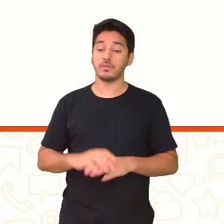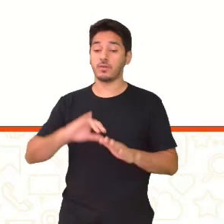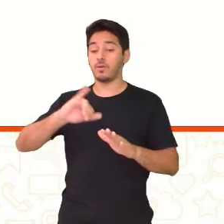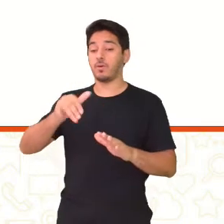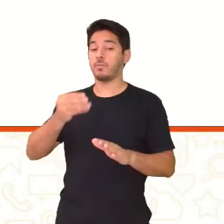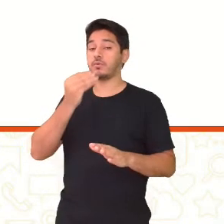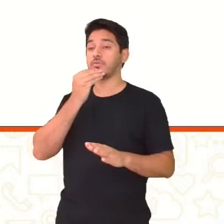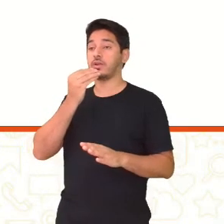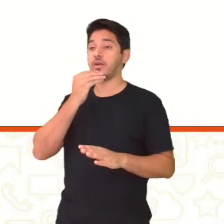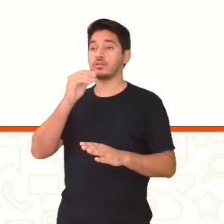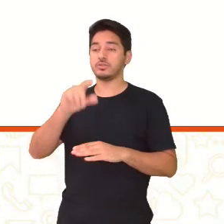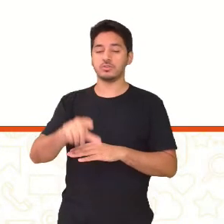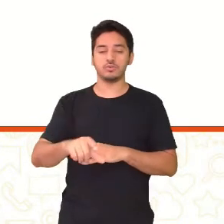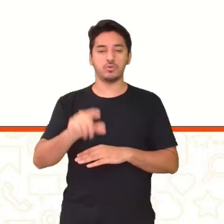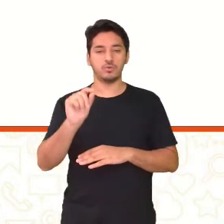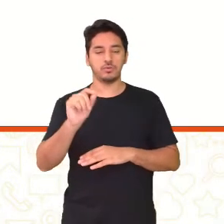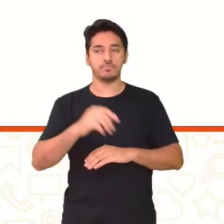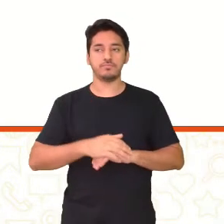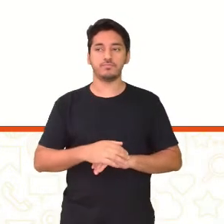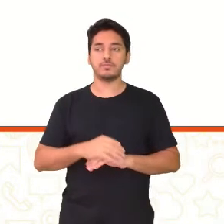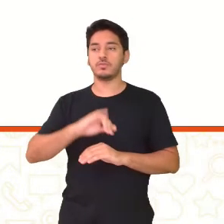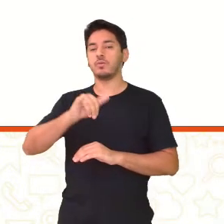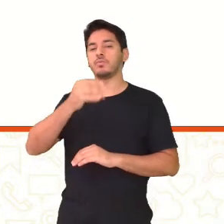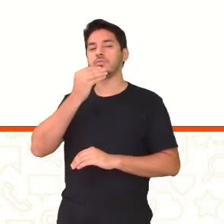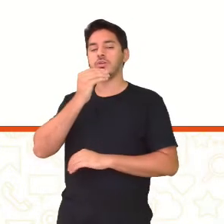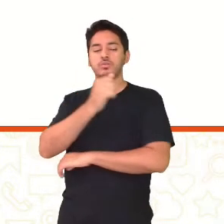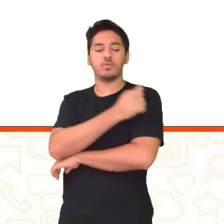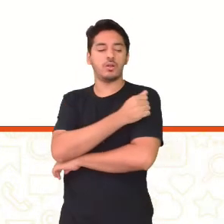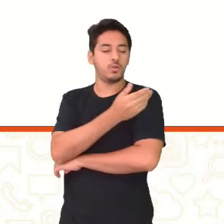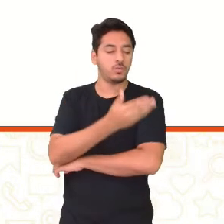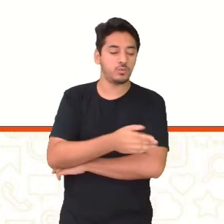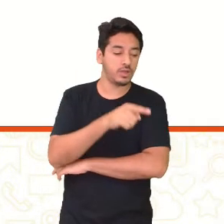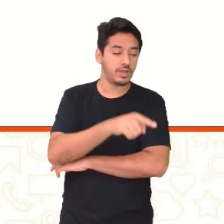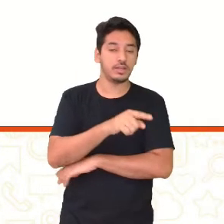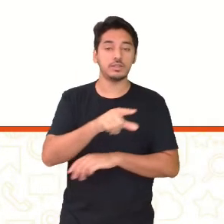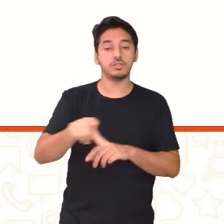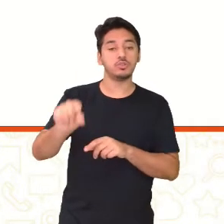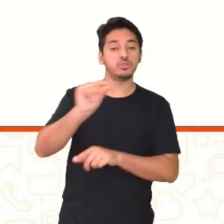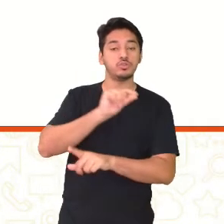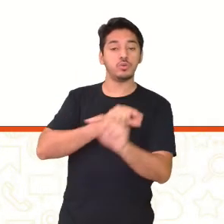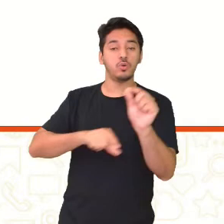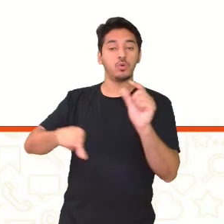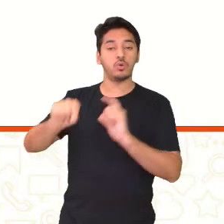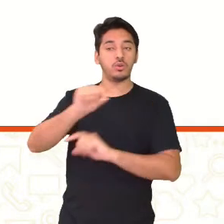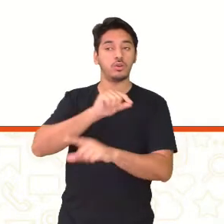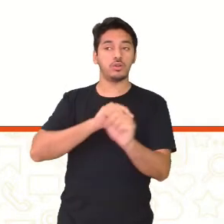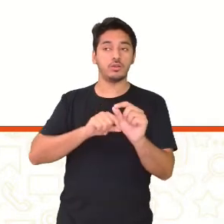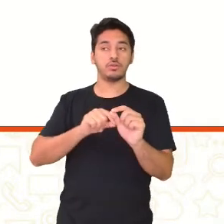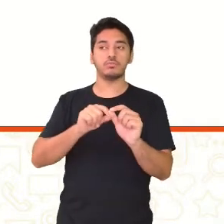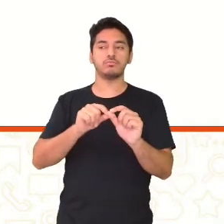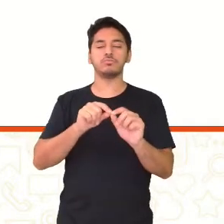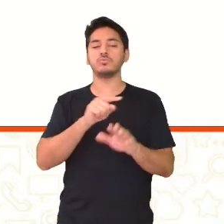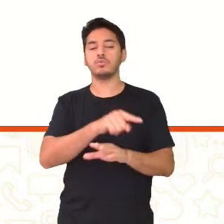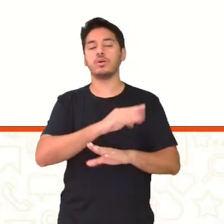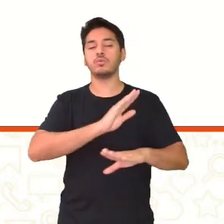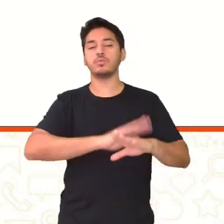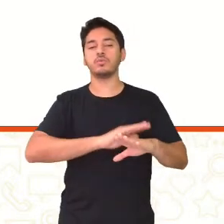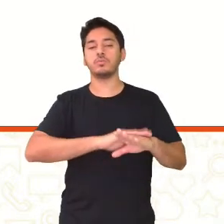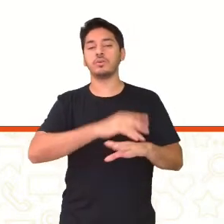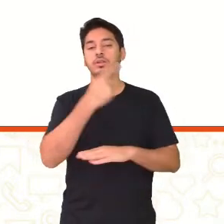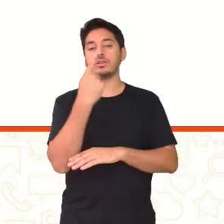Oportunidades de escolha, oportunizar o estudante a fazer escolhas para a sua maior e melhor